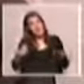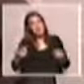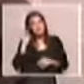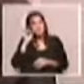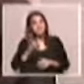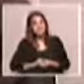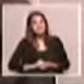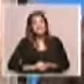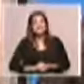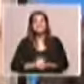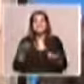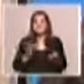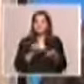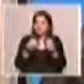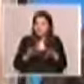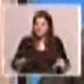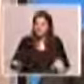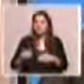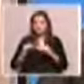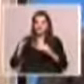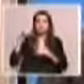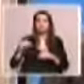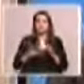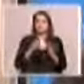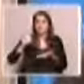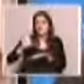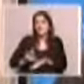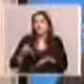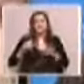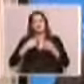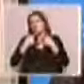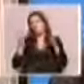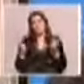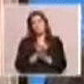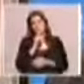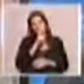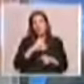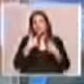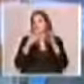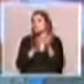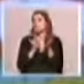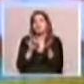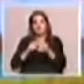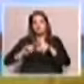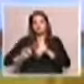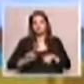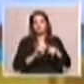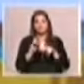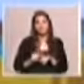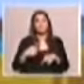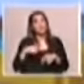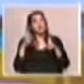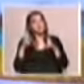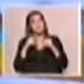dúvida. Portanto, os livros escolares, infantojuvenis, enciclopédias, científico, histórico, romances, tudo. Portanto, isto só na Madeira, portanto eu espero que alargue, porque eu tenho muitos para oferecer.